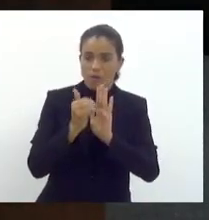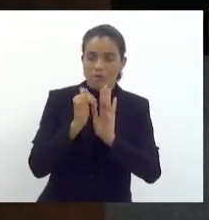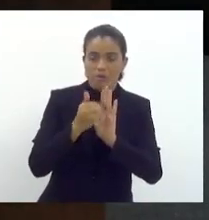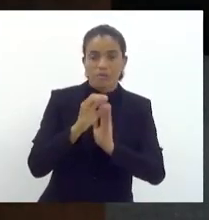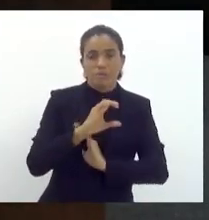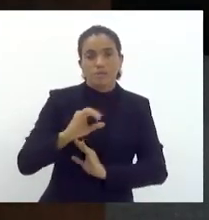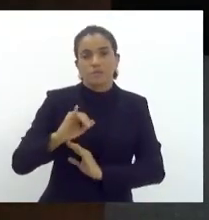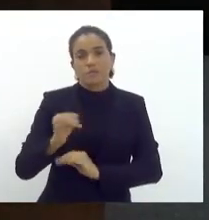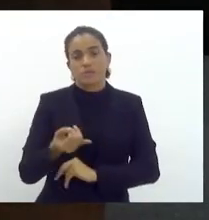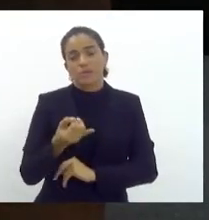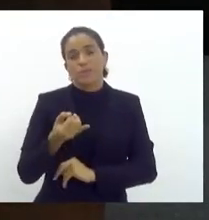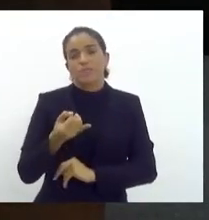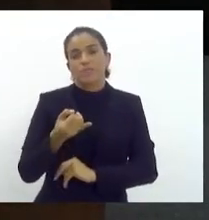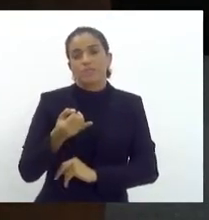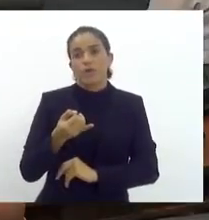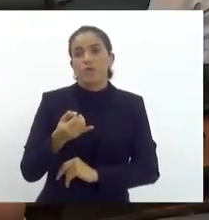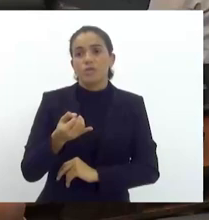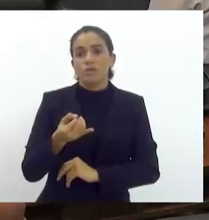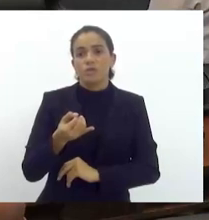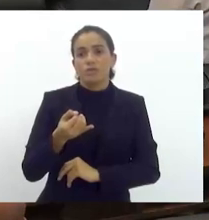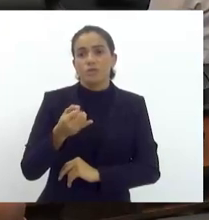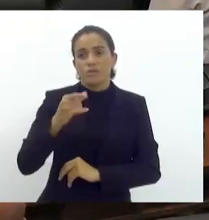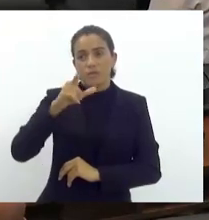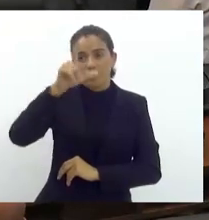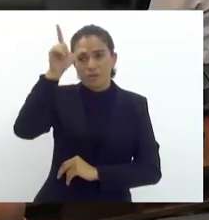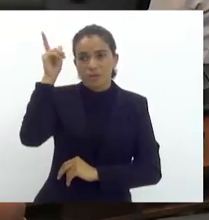ccj Deputado Luiz Paulo